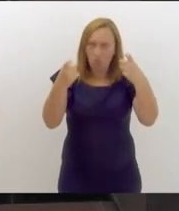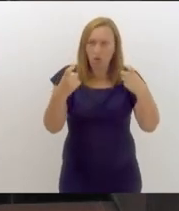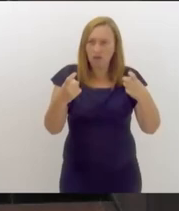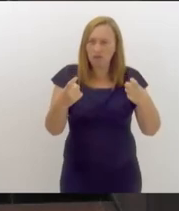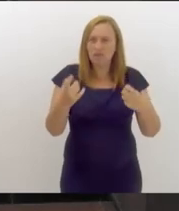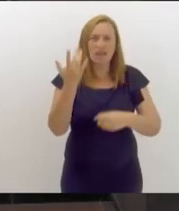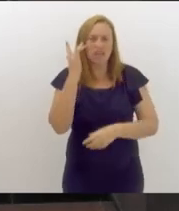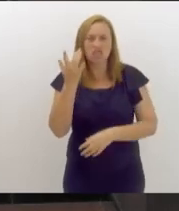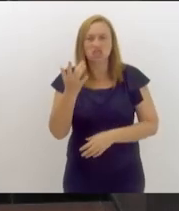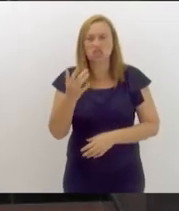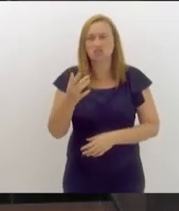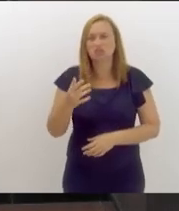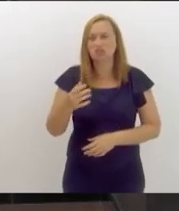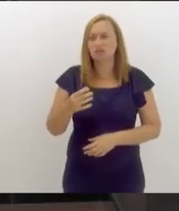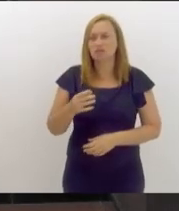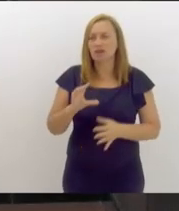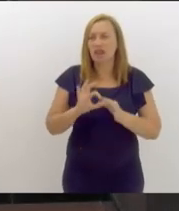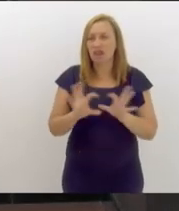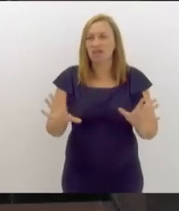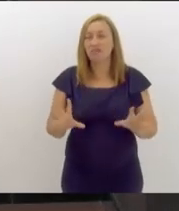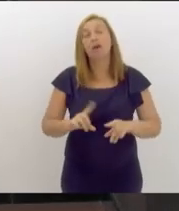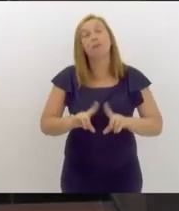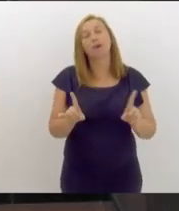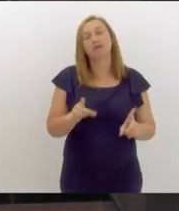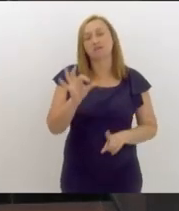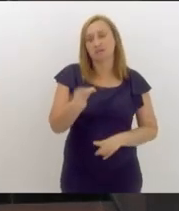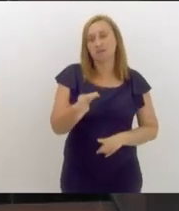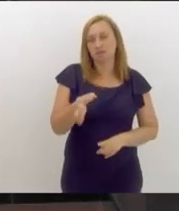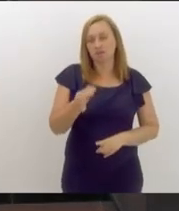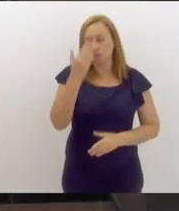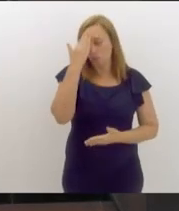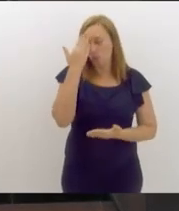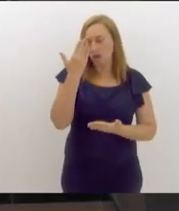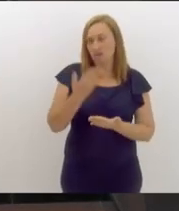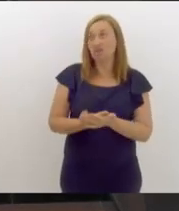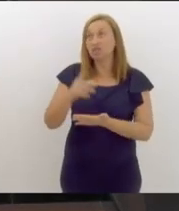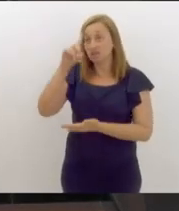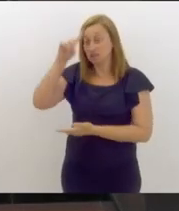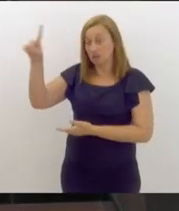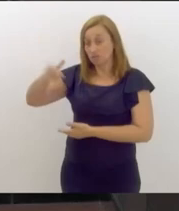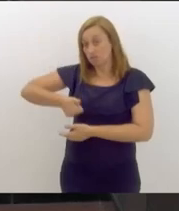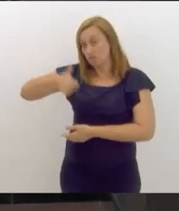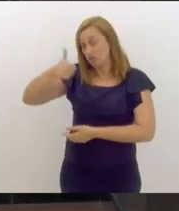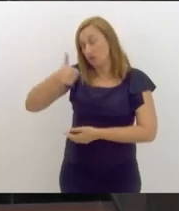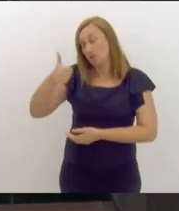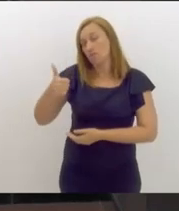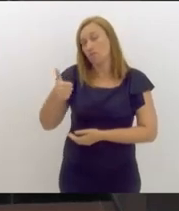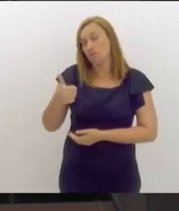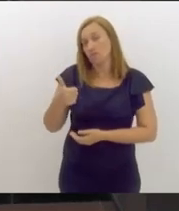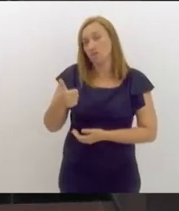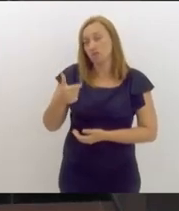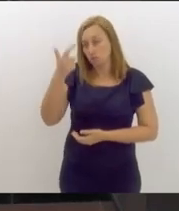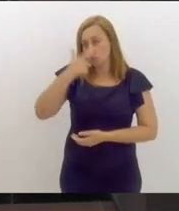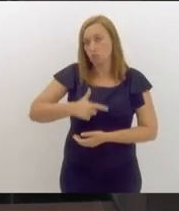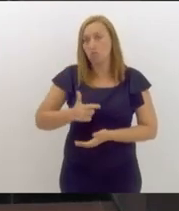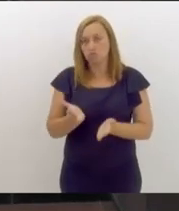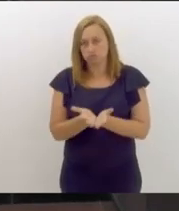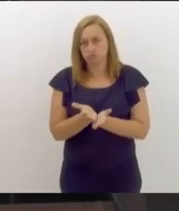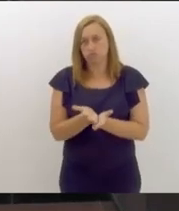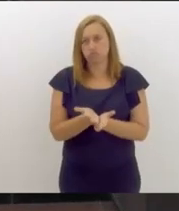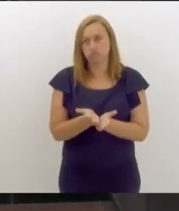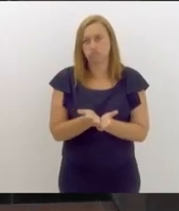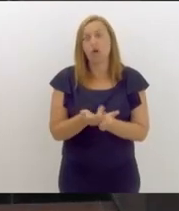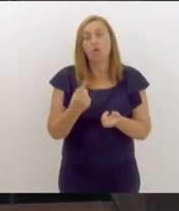impune mas eu tenho certeza confio primeiro em Deus e quero dizer que sou cristão